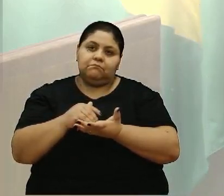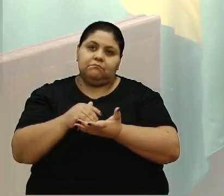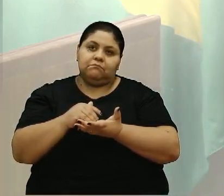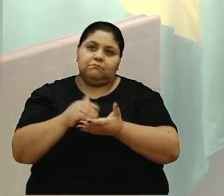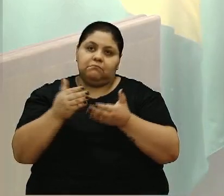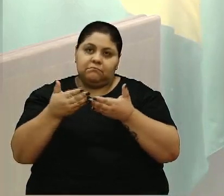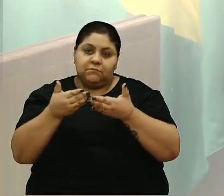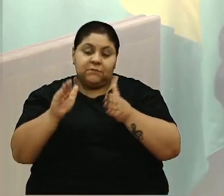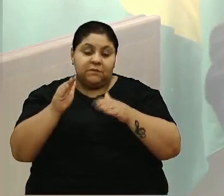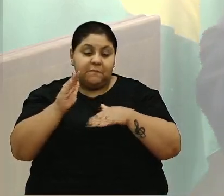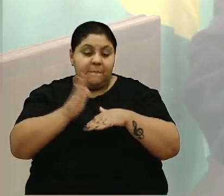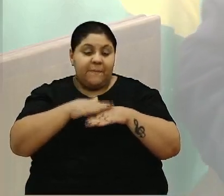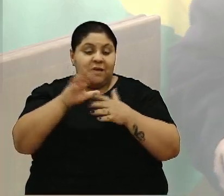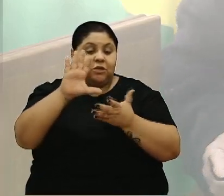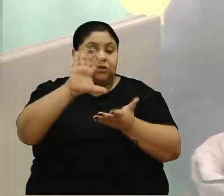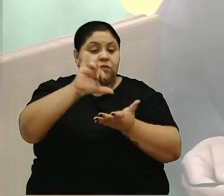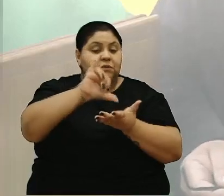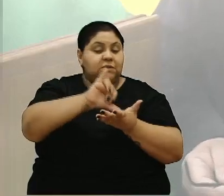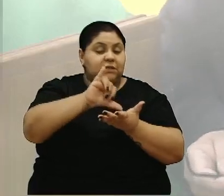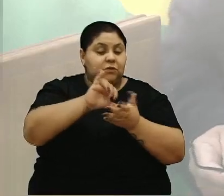centros comunitários,